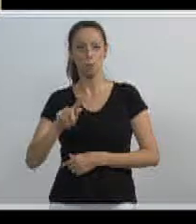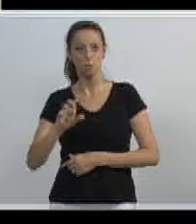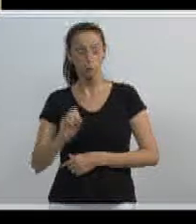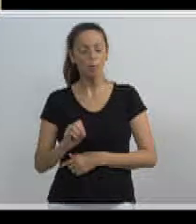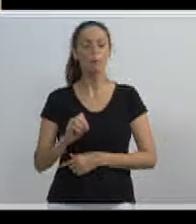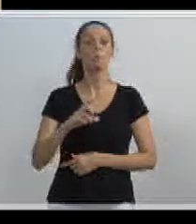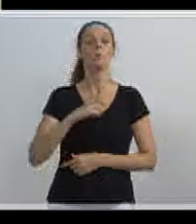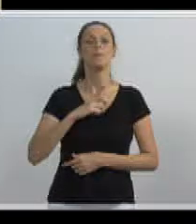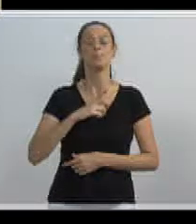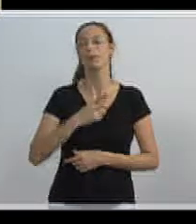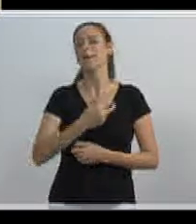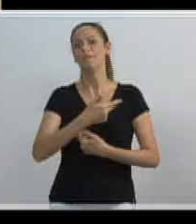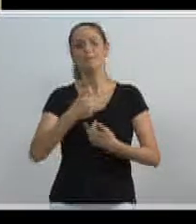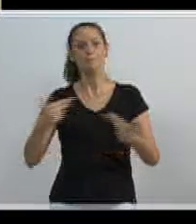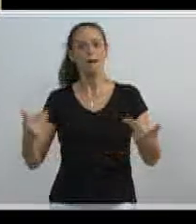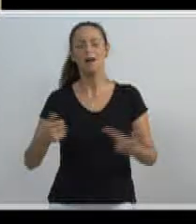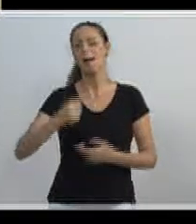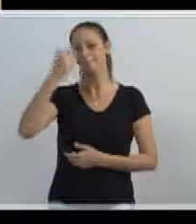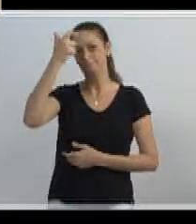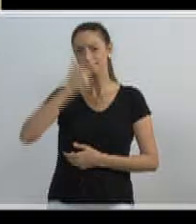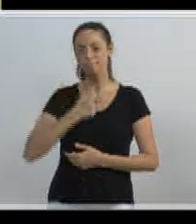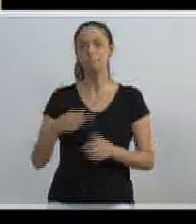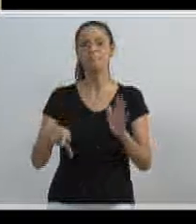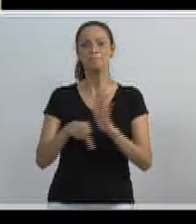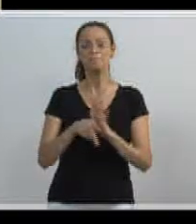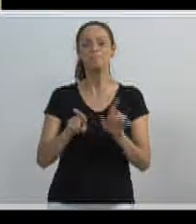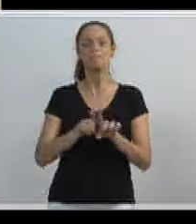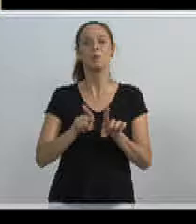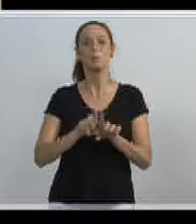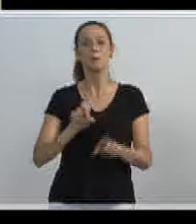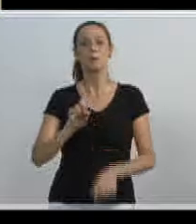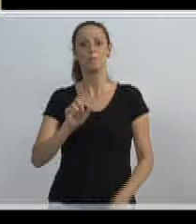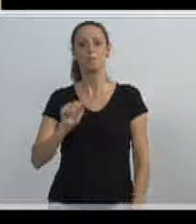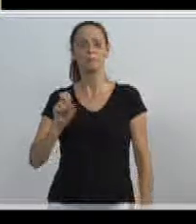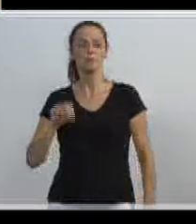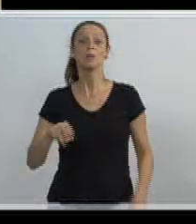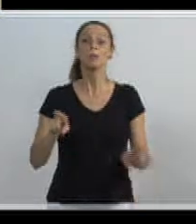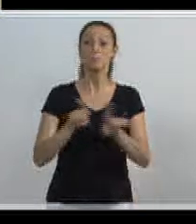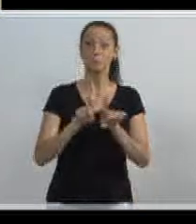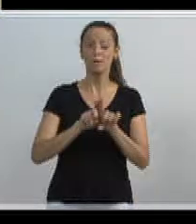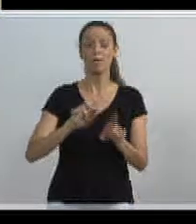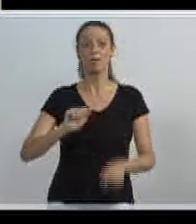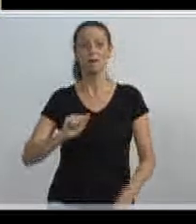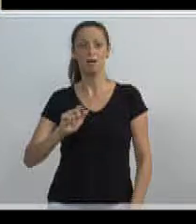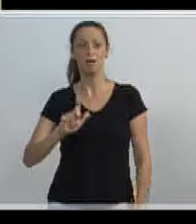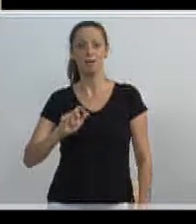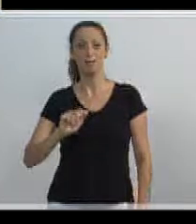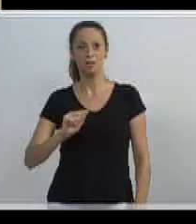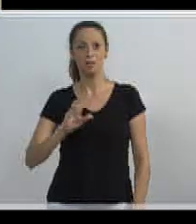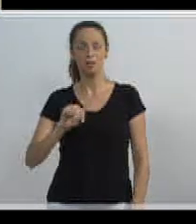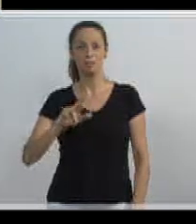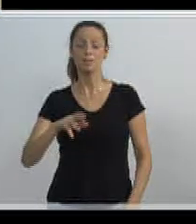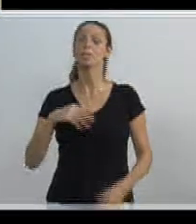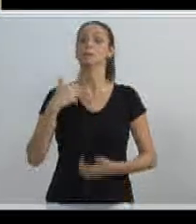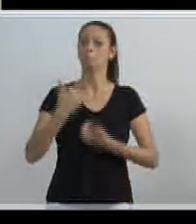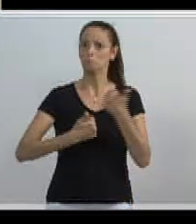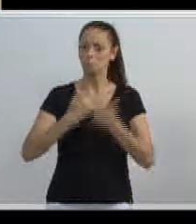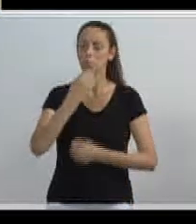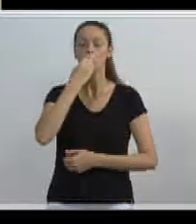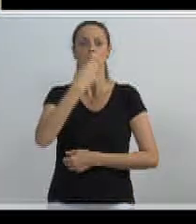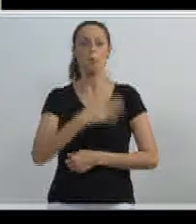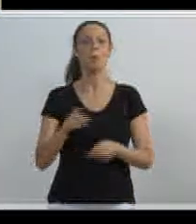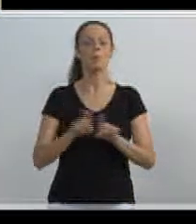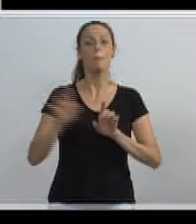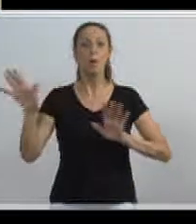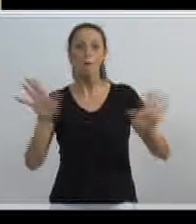o ala Denis, que já foi da Ering, o pivô Dão, o ala Ciro, que também já jogou muito aqui em Blumenau e joga muito, o goleiro Elton,